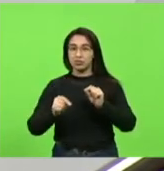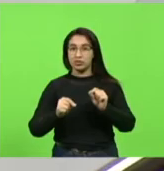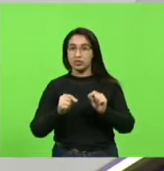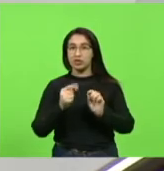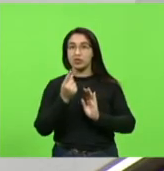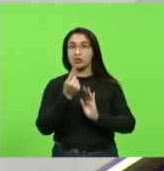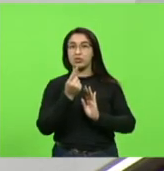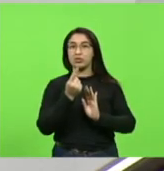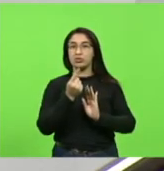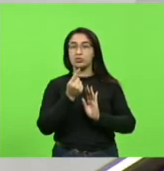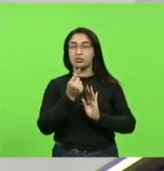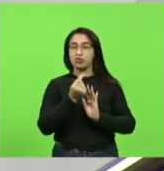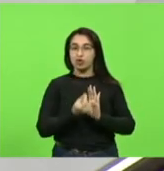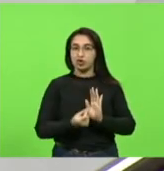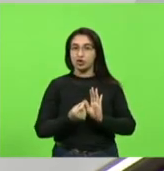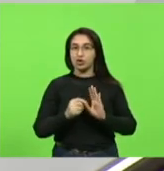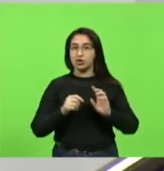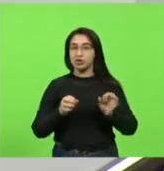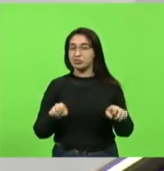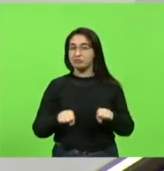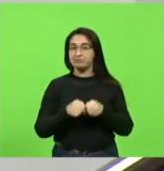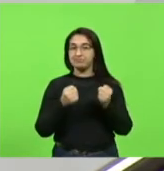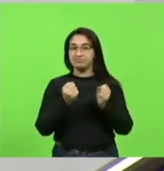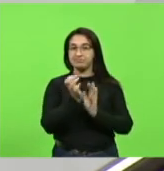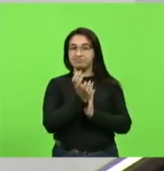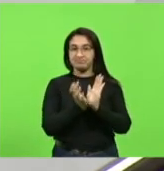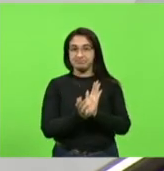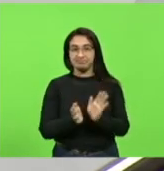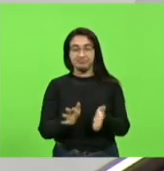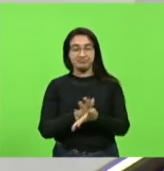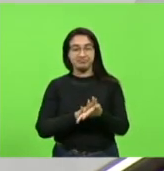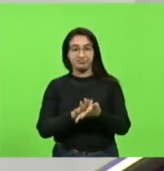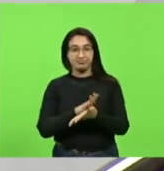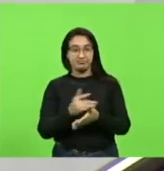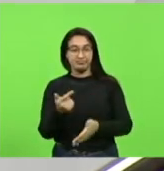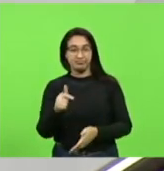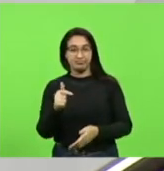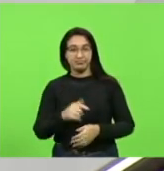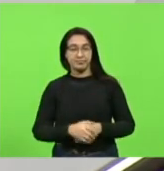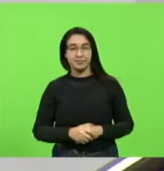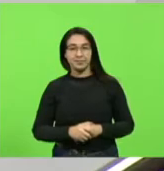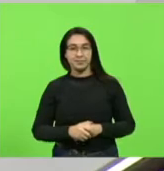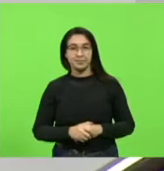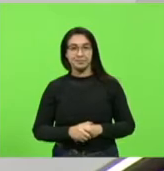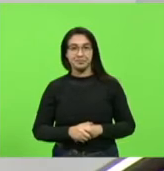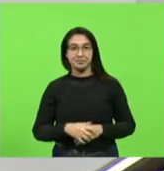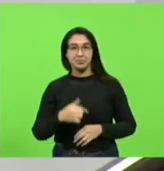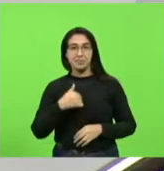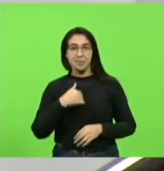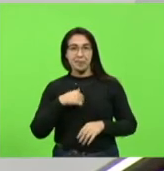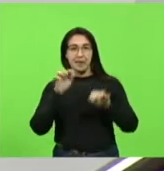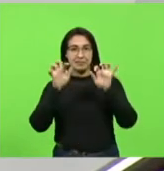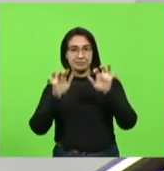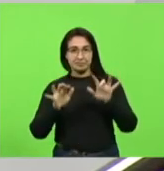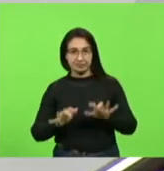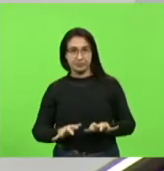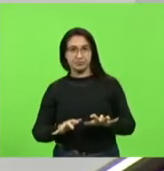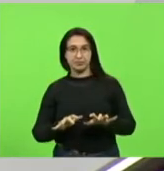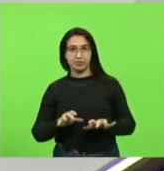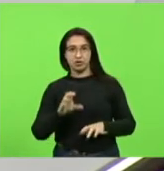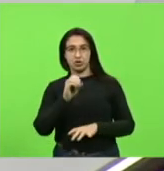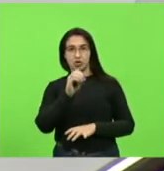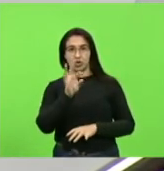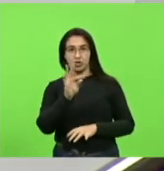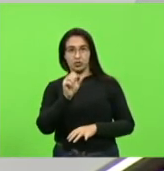todo o trâmite burocrático. Nós temos recursos da minha lavra, por exemplo, lá em Otacílio Costa,